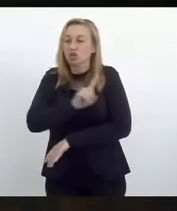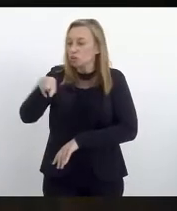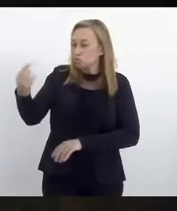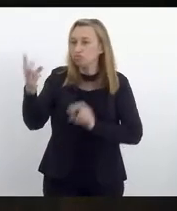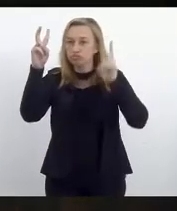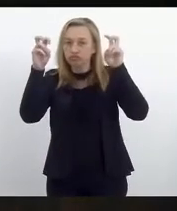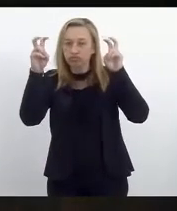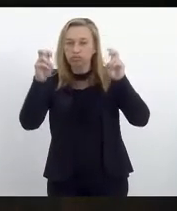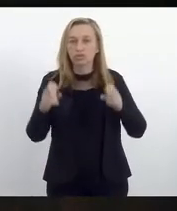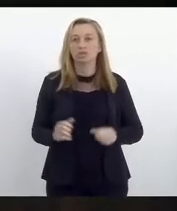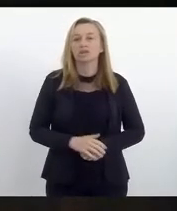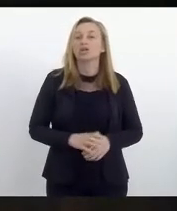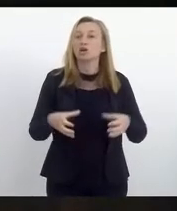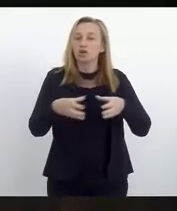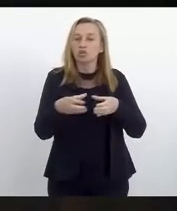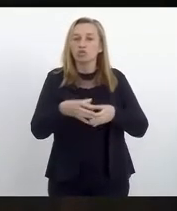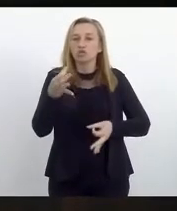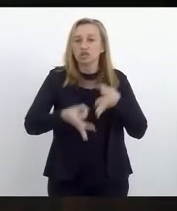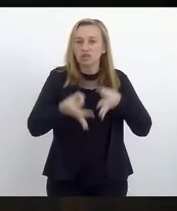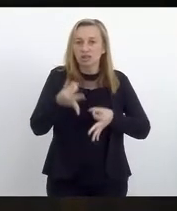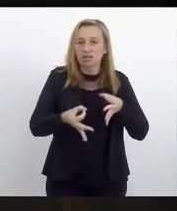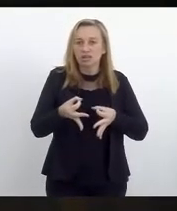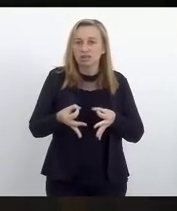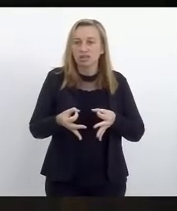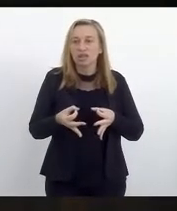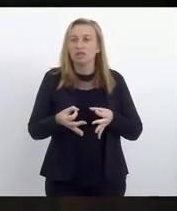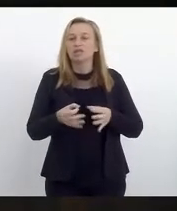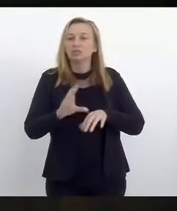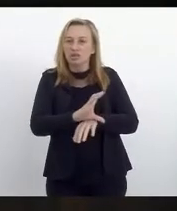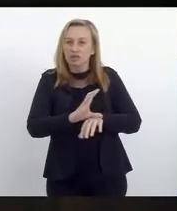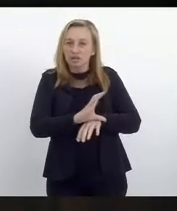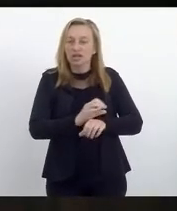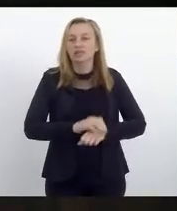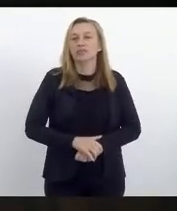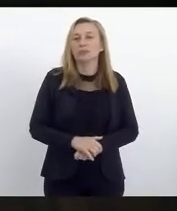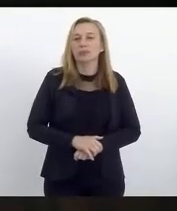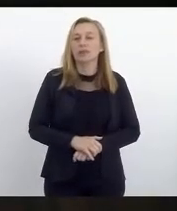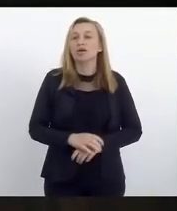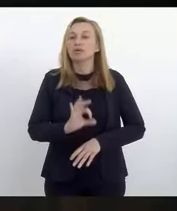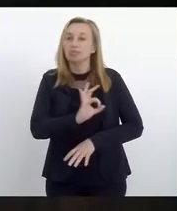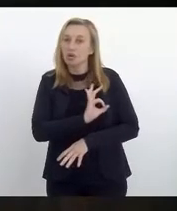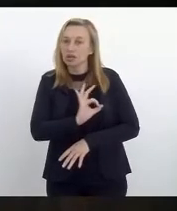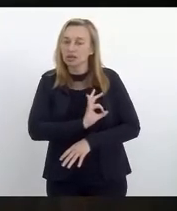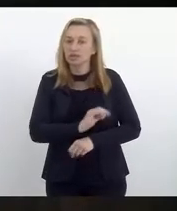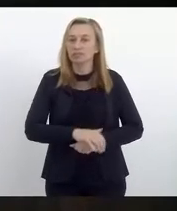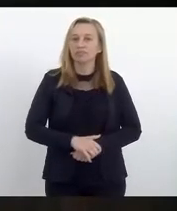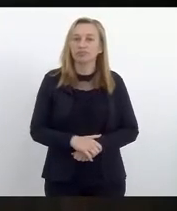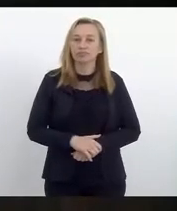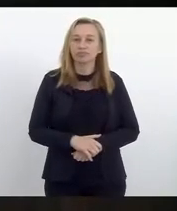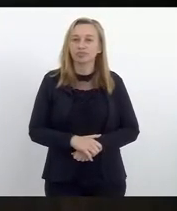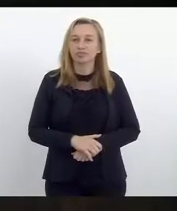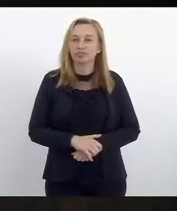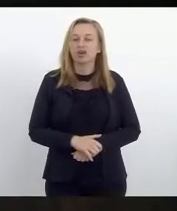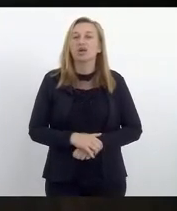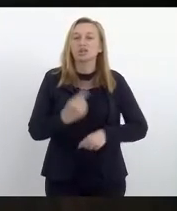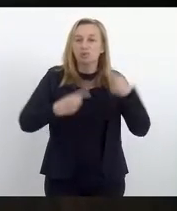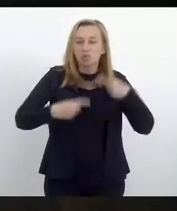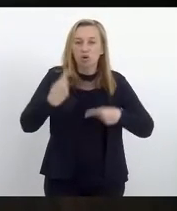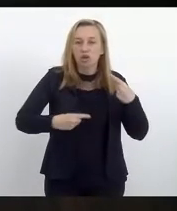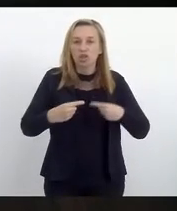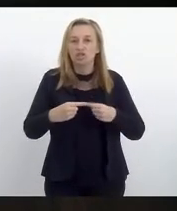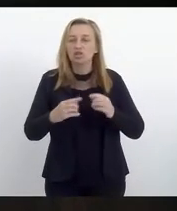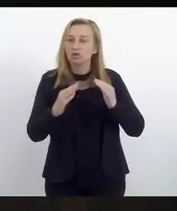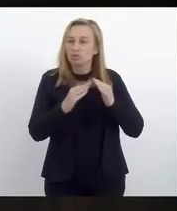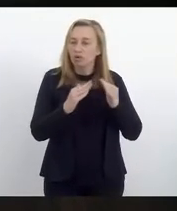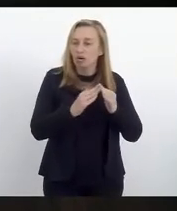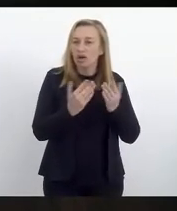outras providências. Pareceres das comissões de Constituição e Justiça pela Constitucionalidade, de Polícia, de Política Urbana,